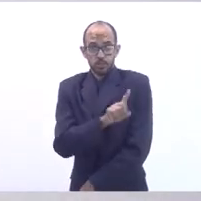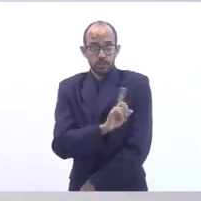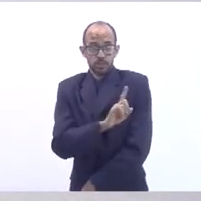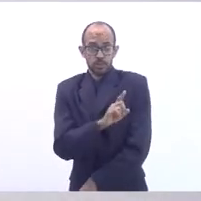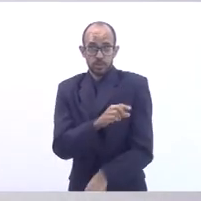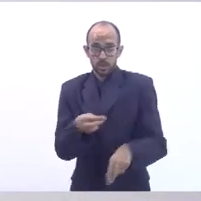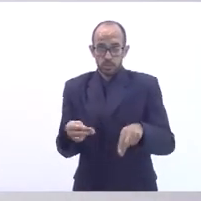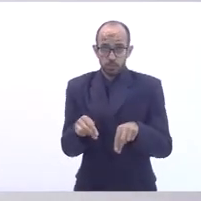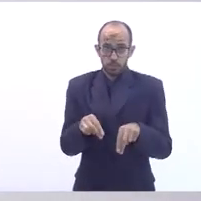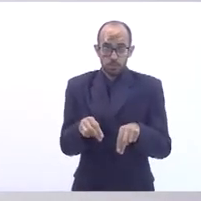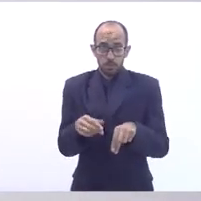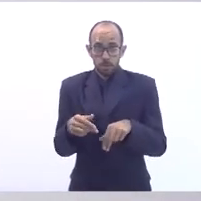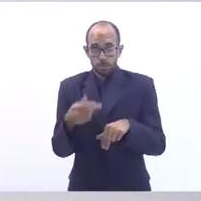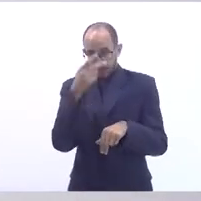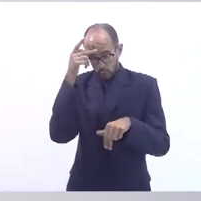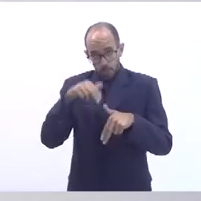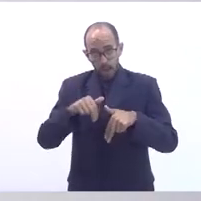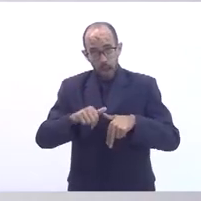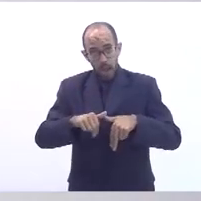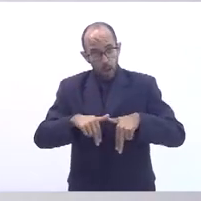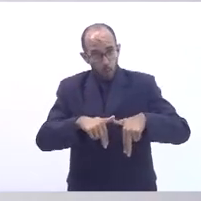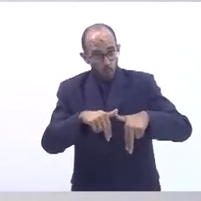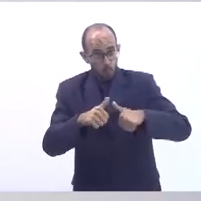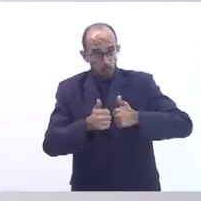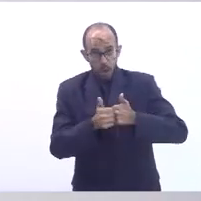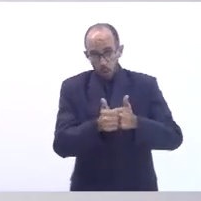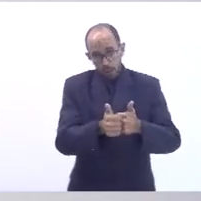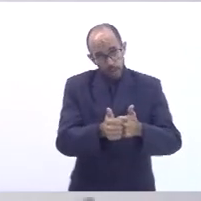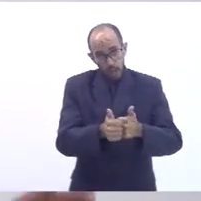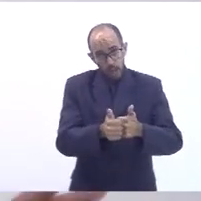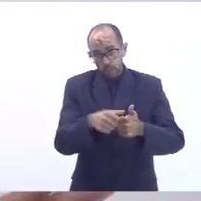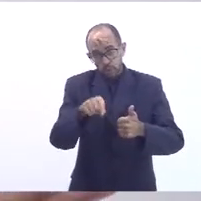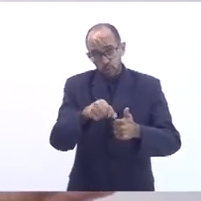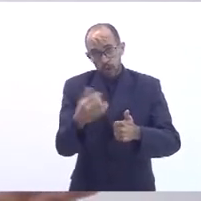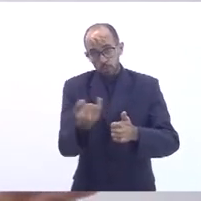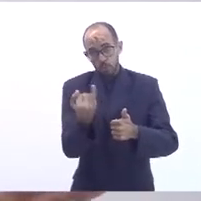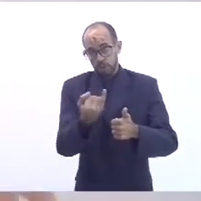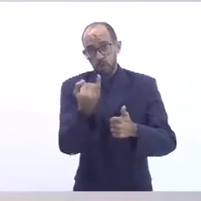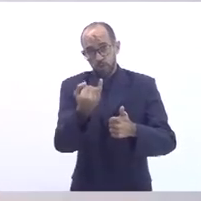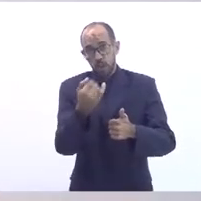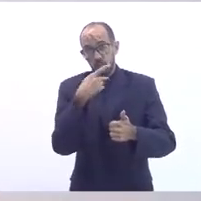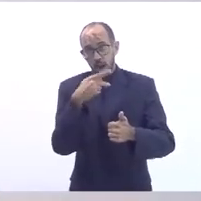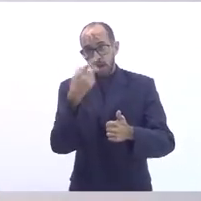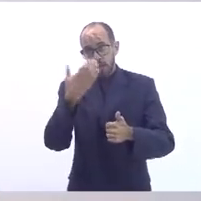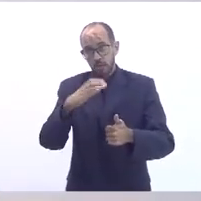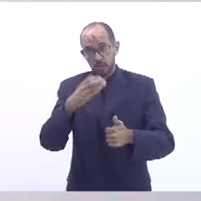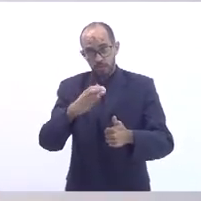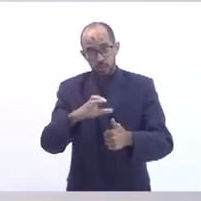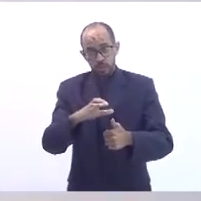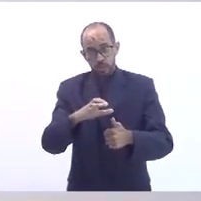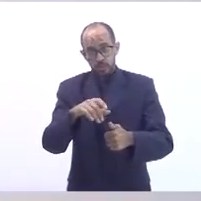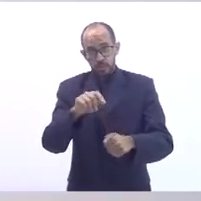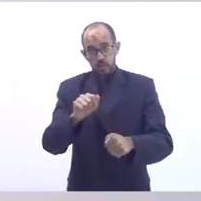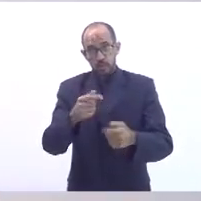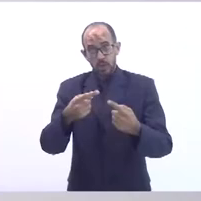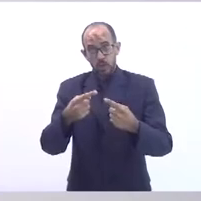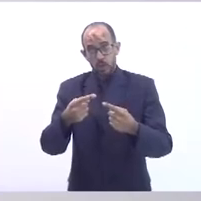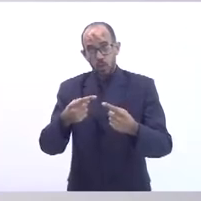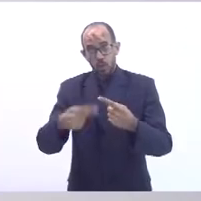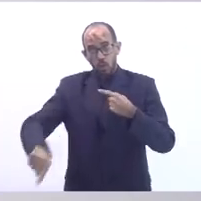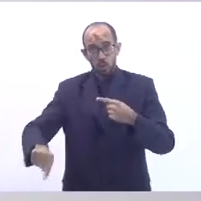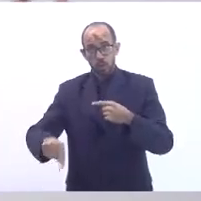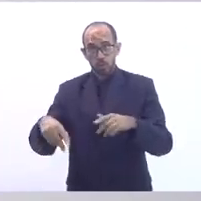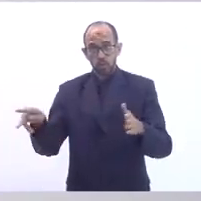isso é revolucionário então debater de maconha é debater de ciência e contra nossa própria origem